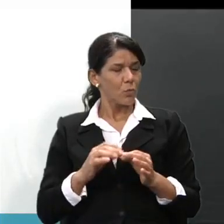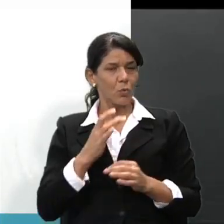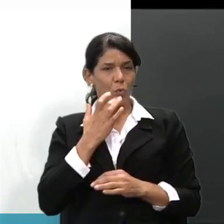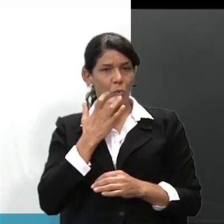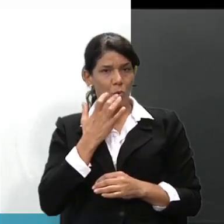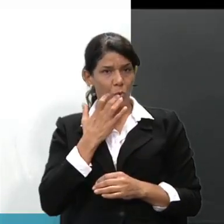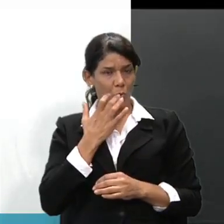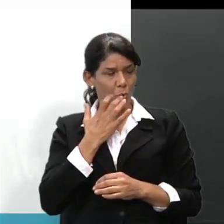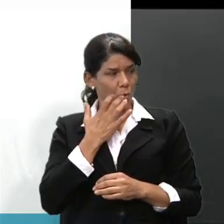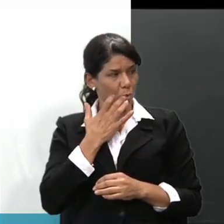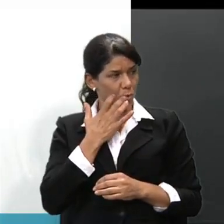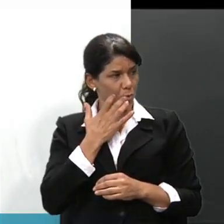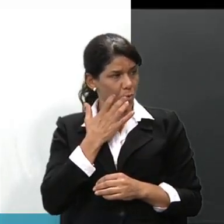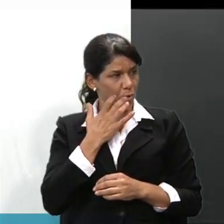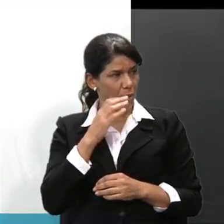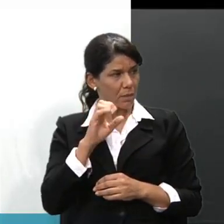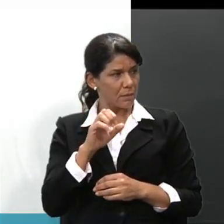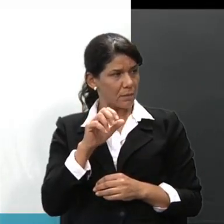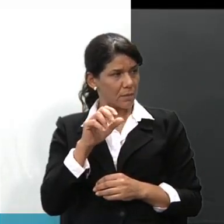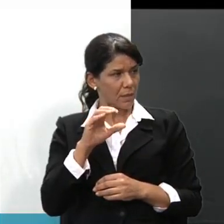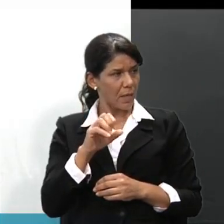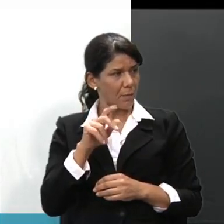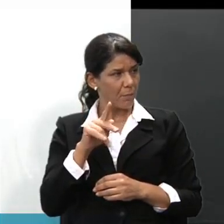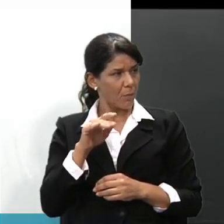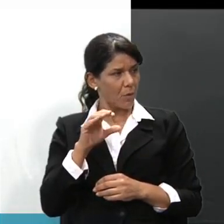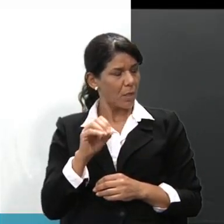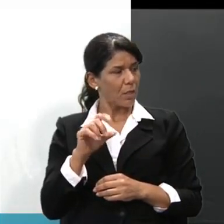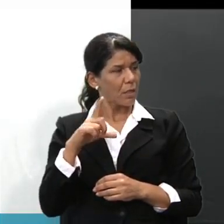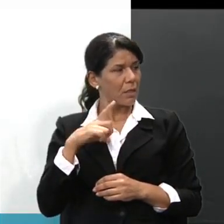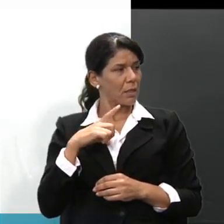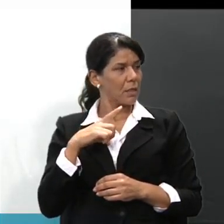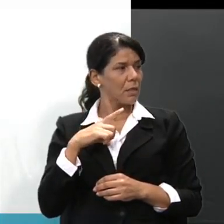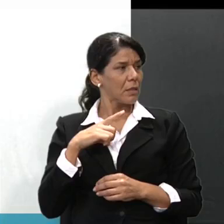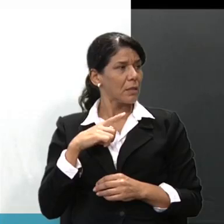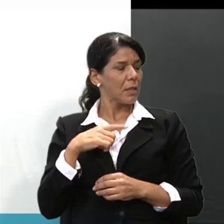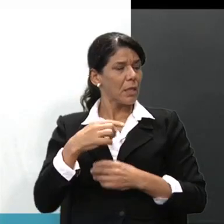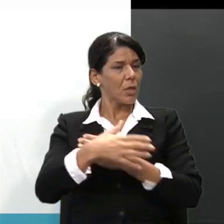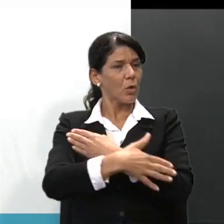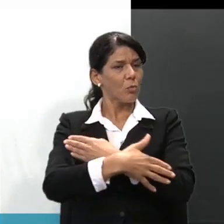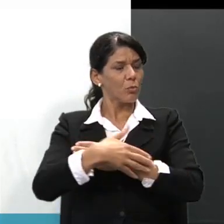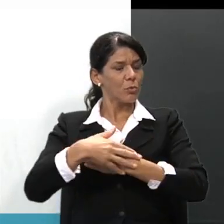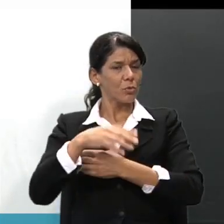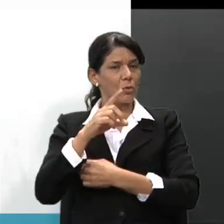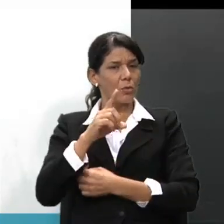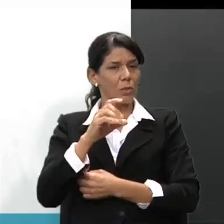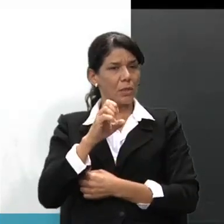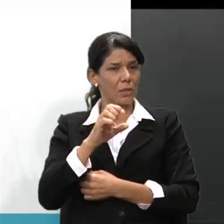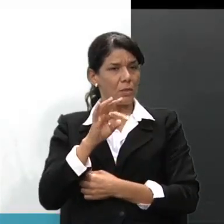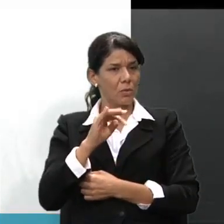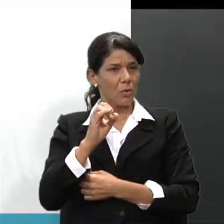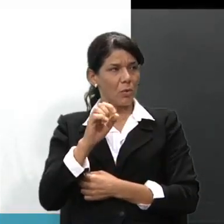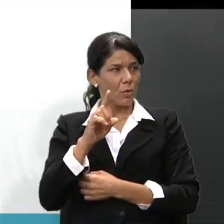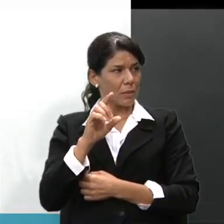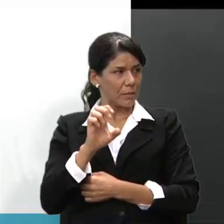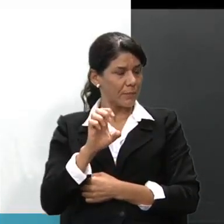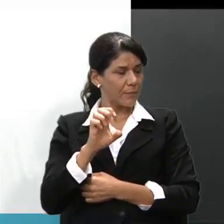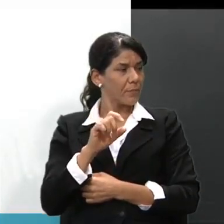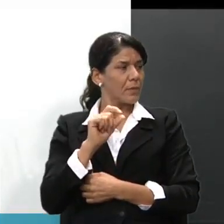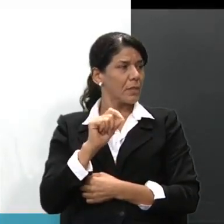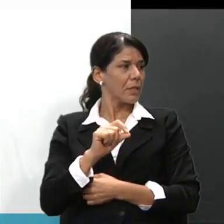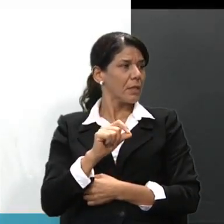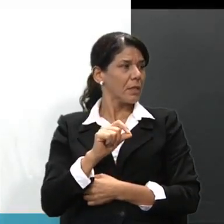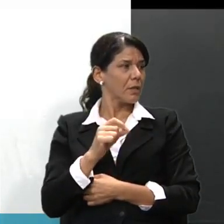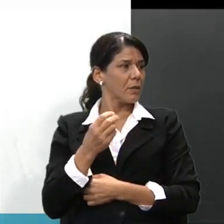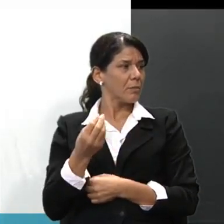osso da extremidade da escápula, e que se prende ao músculo deltoide, tá? Então, é a